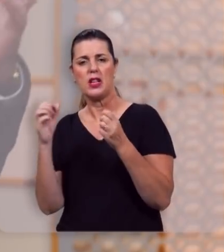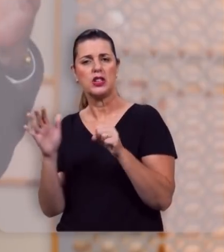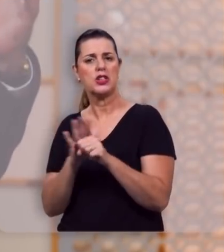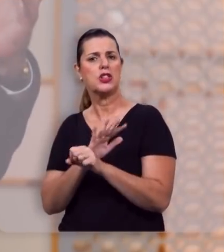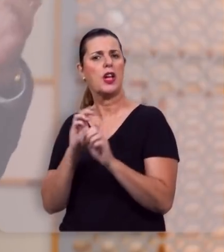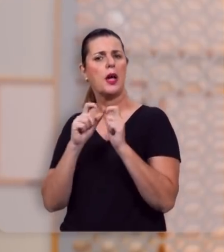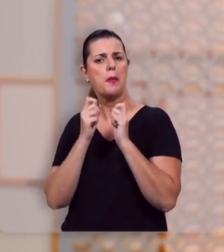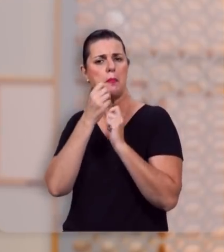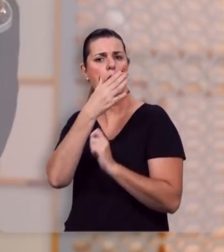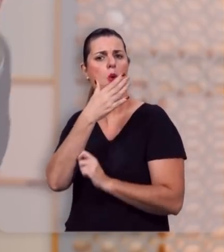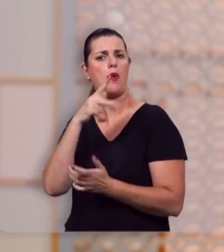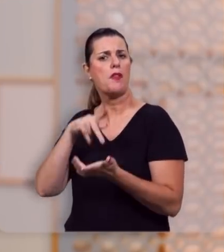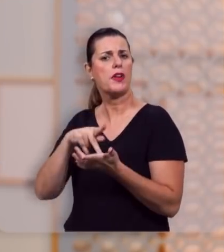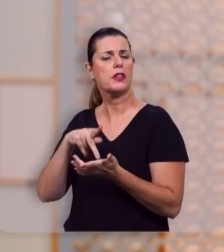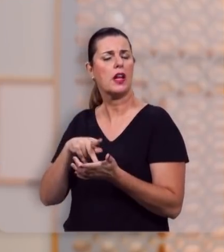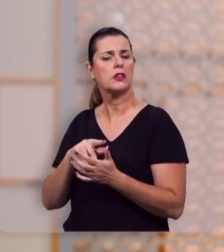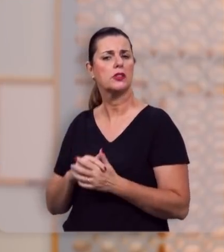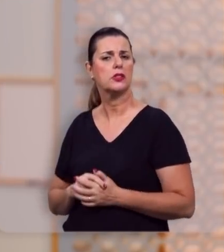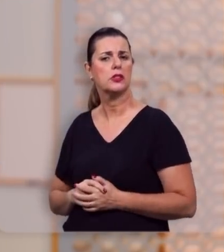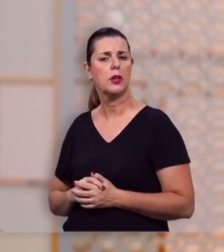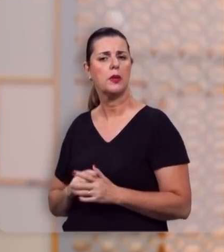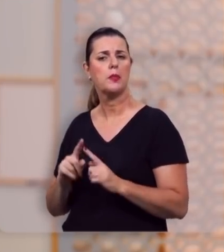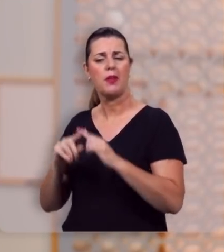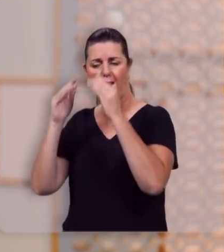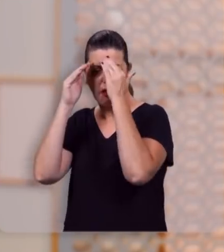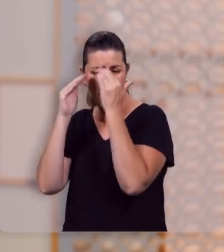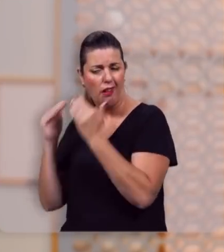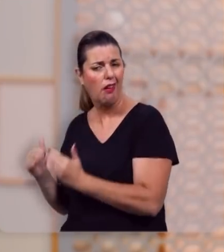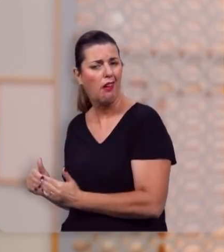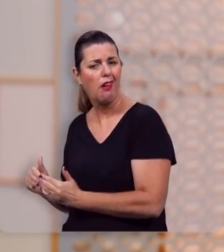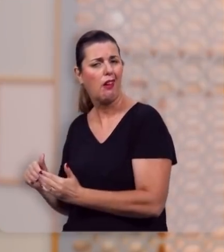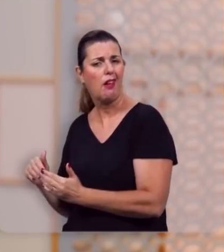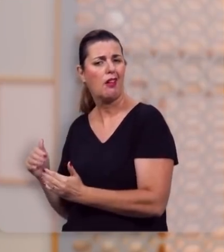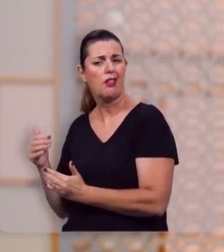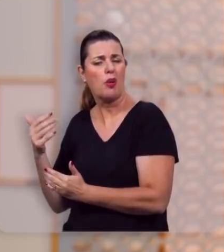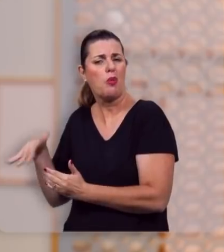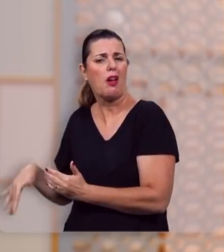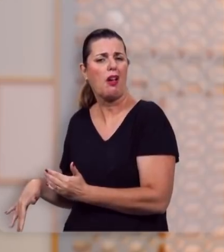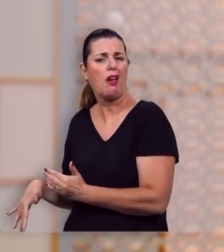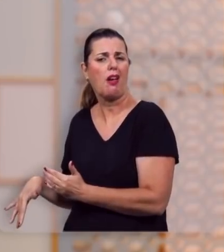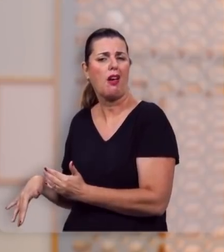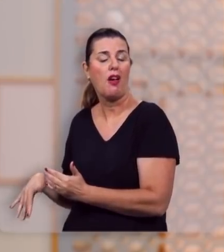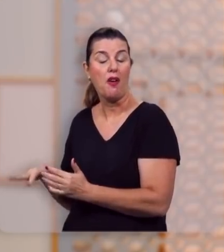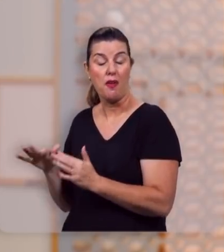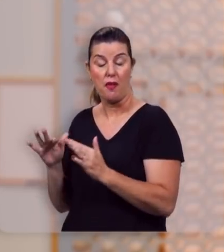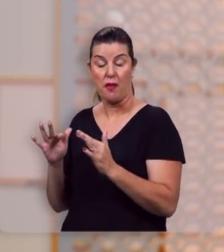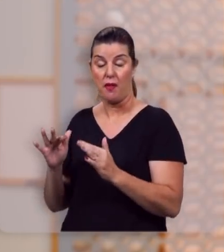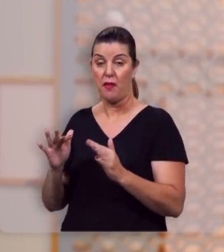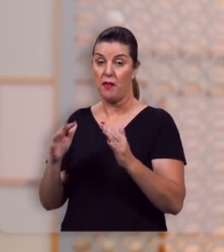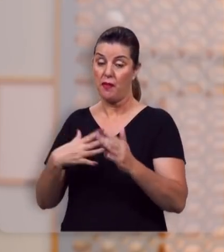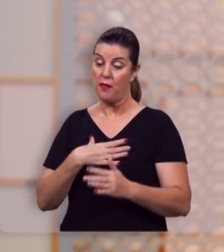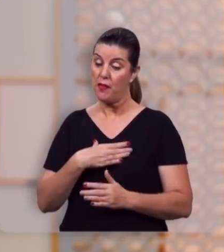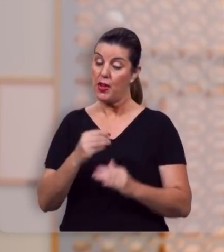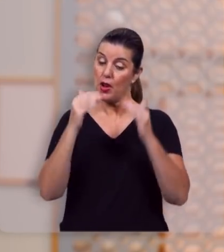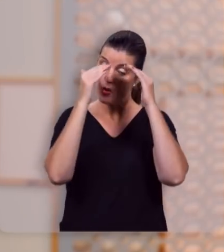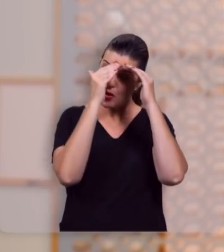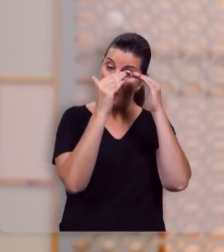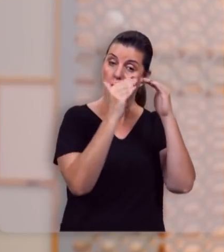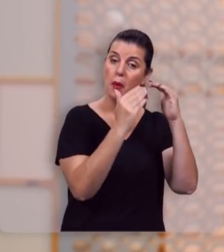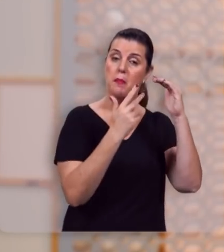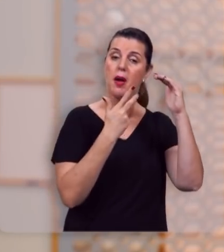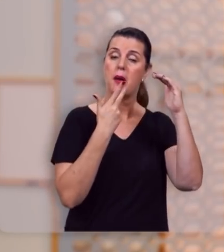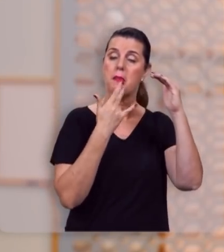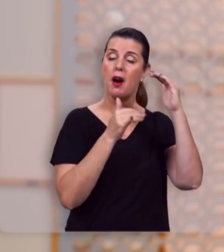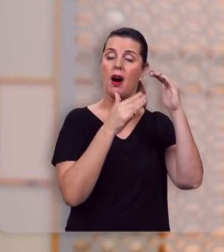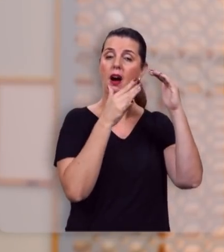plena, maiúscula, superlativa. Esse é um princípio básico. Filhos, obedecei vossos